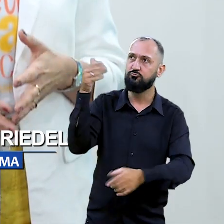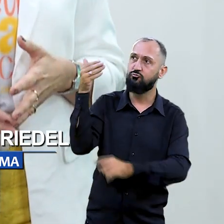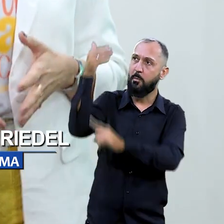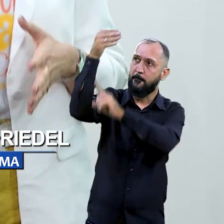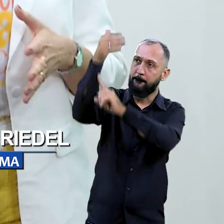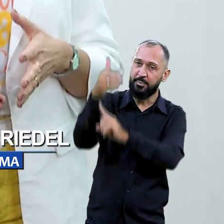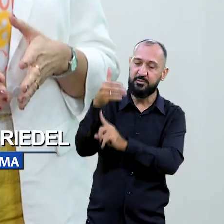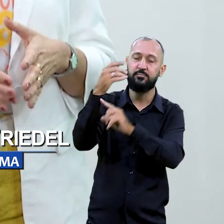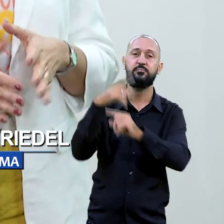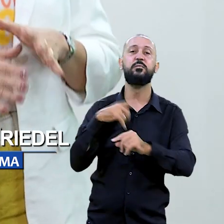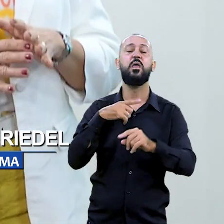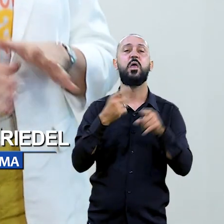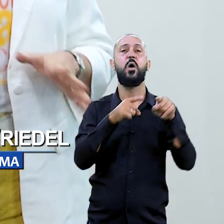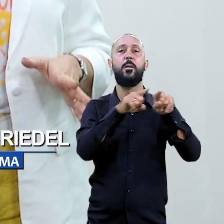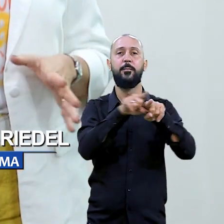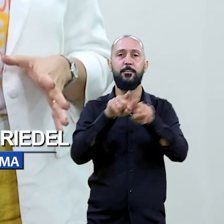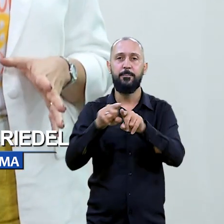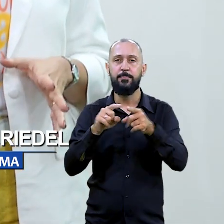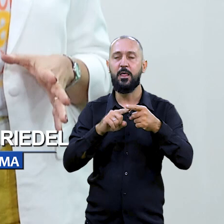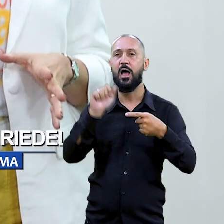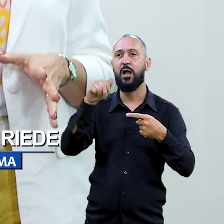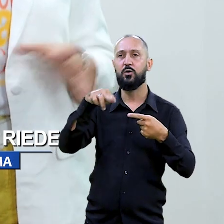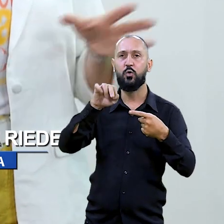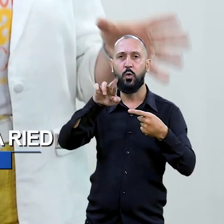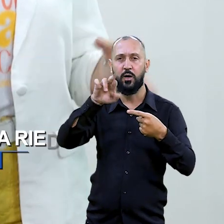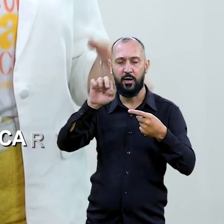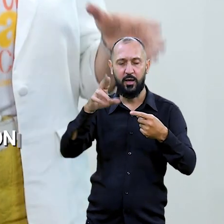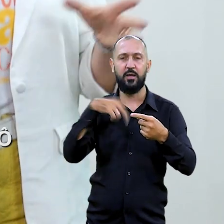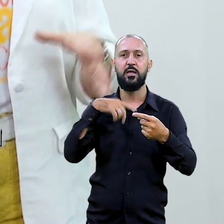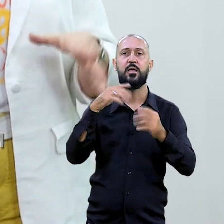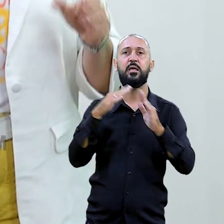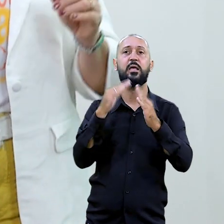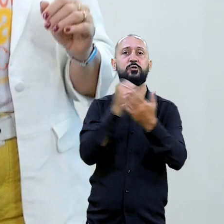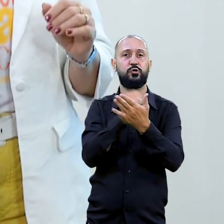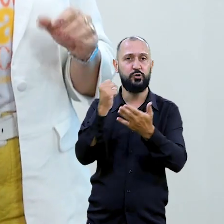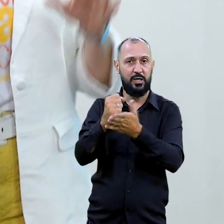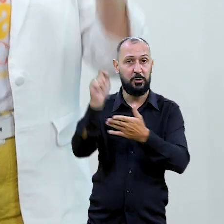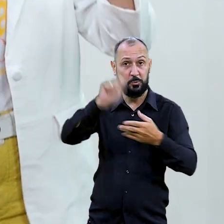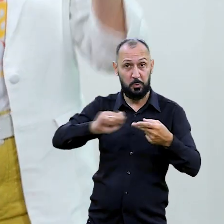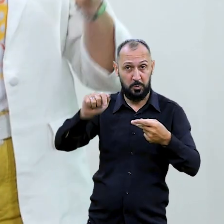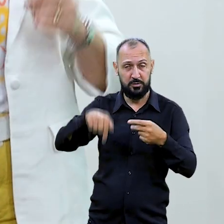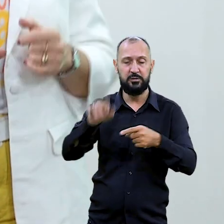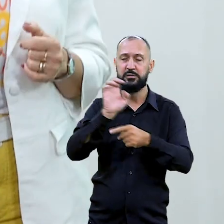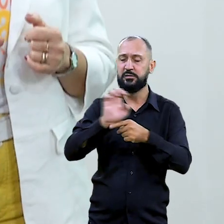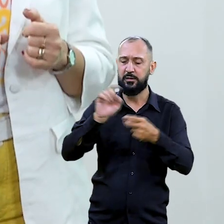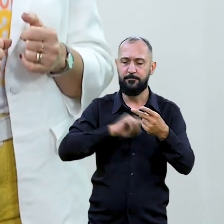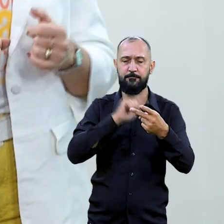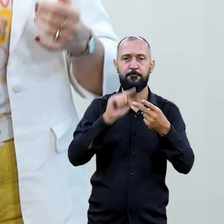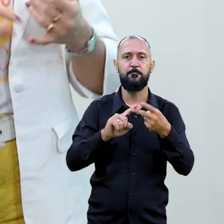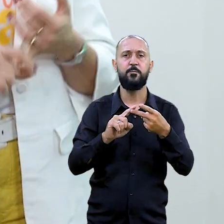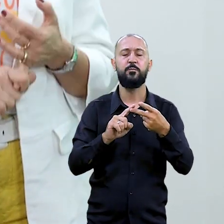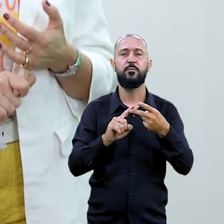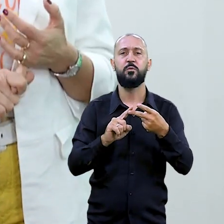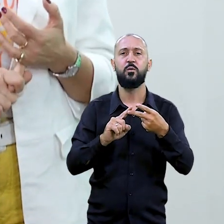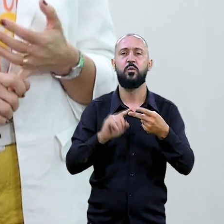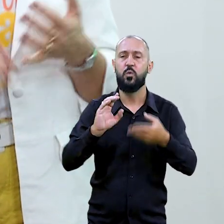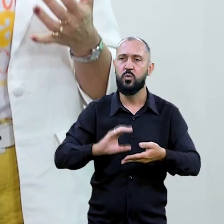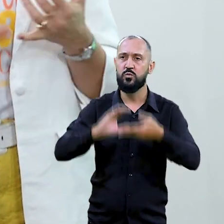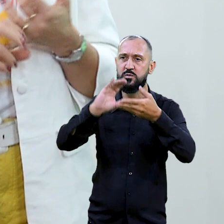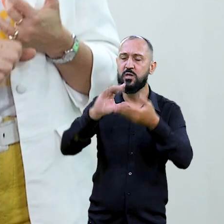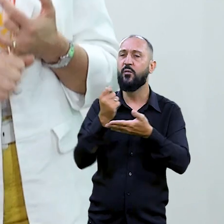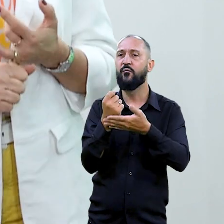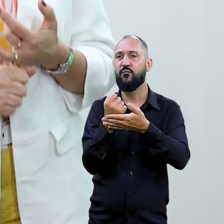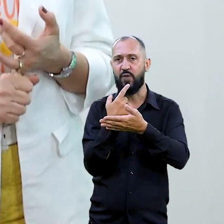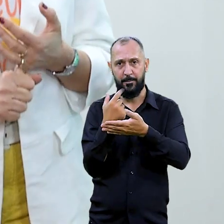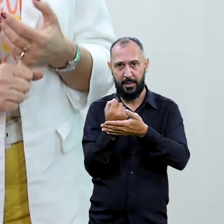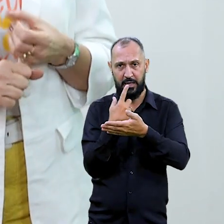mês de junho. E todas as secretarias do Estado têm uma caixa na frente com um banner. Temos os parceiros também, que